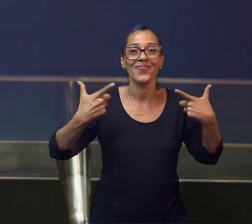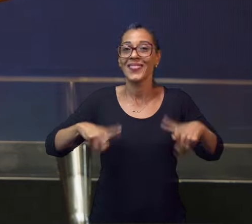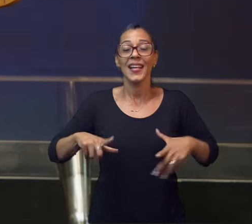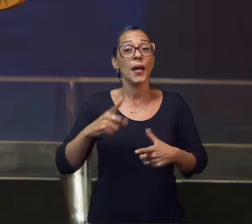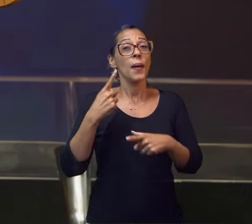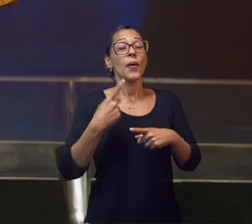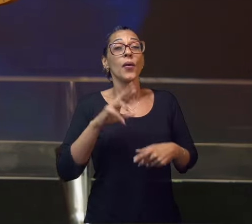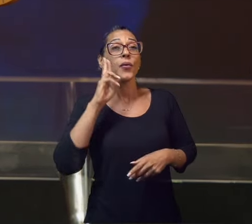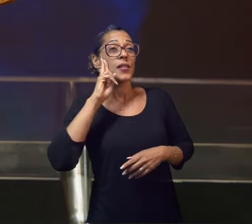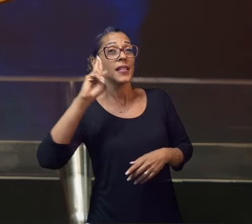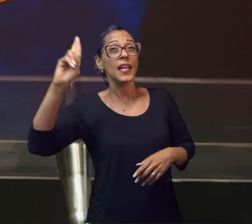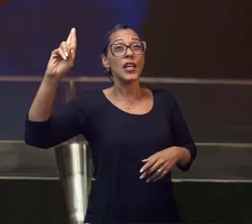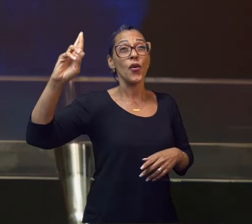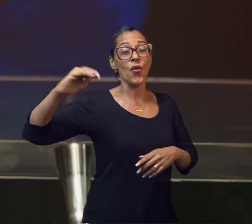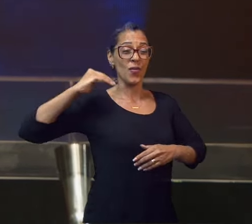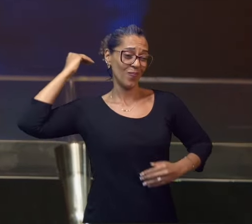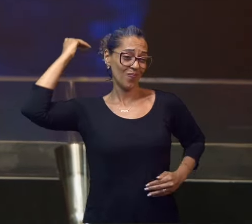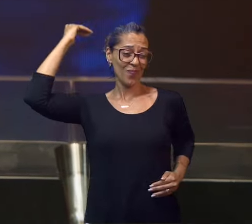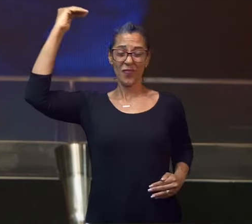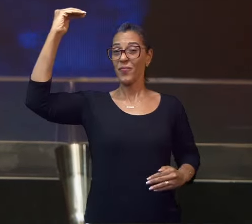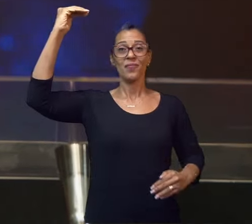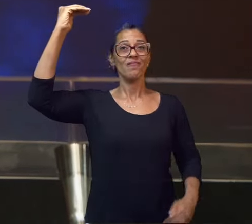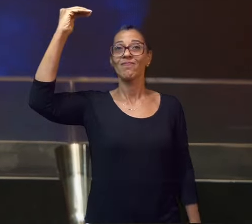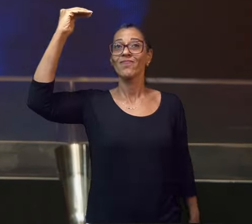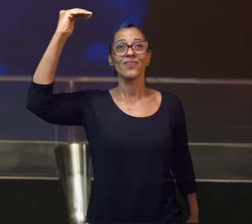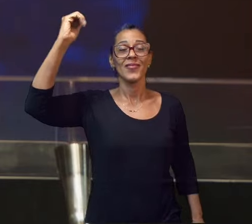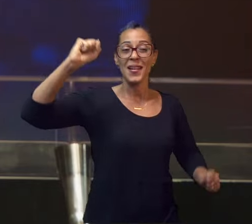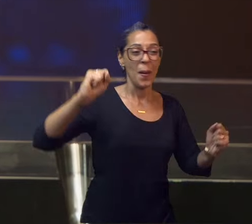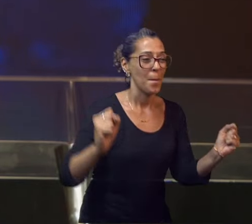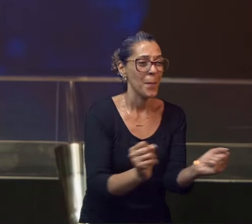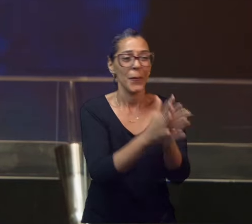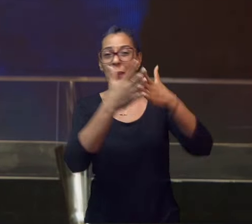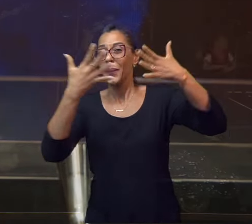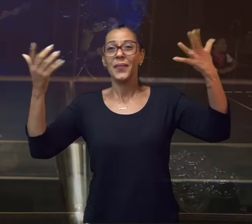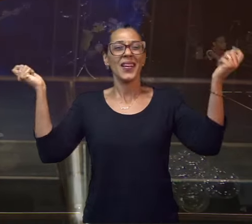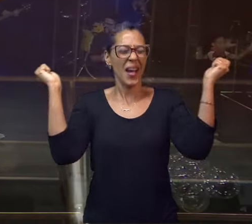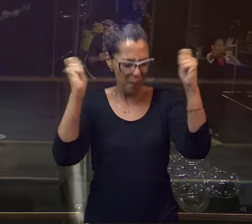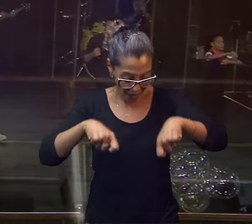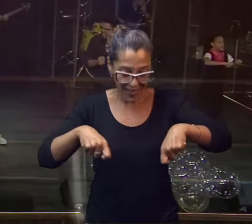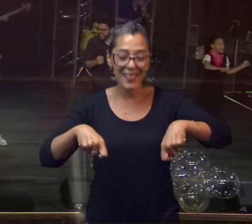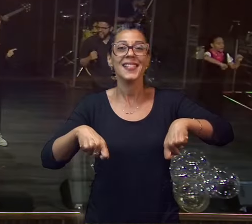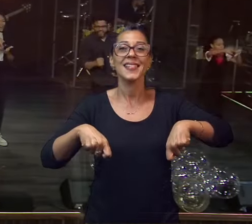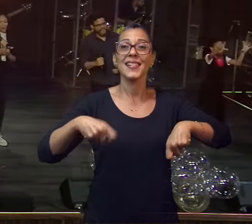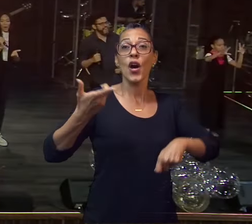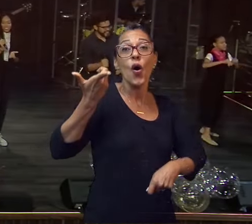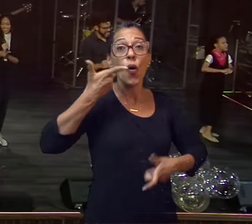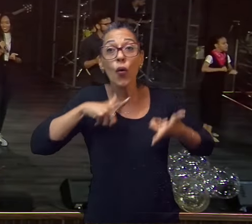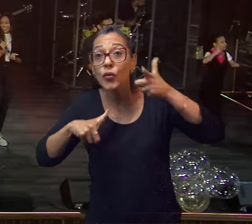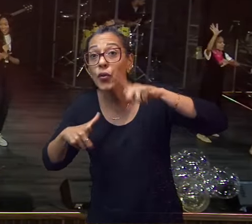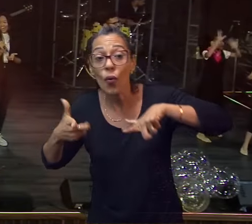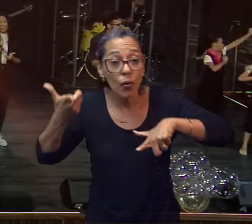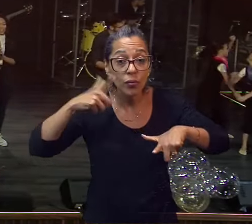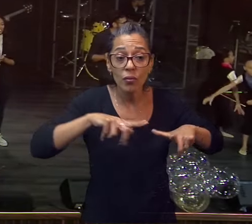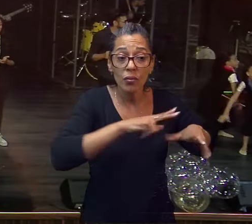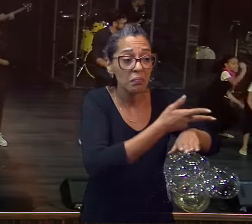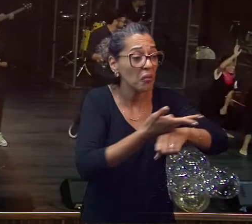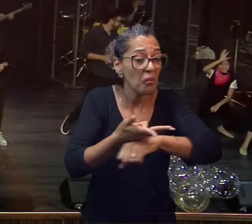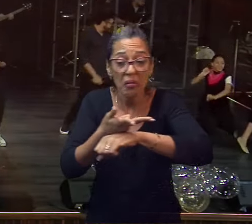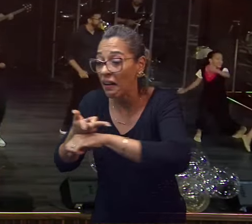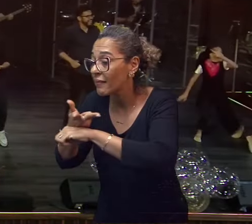Grande És Tu Maravilhas fazes tudo e não há outro igual